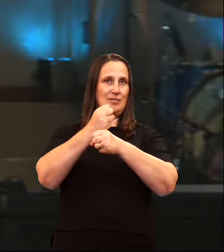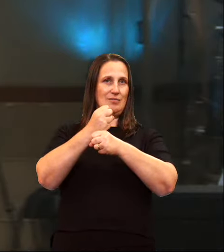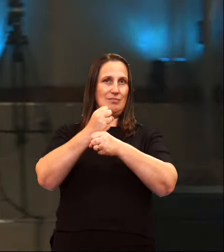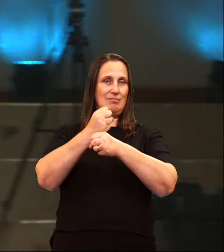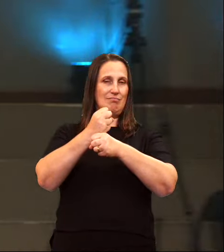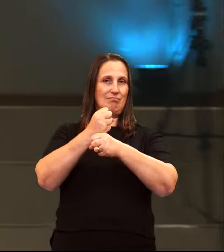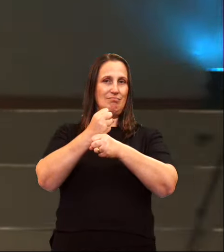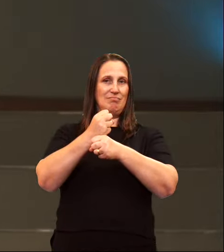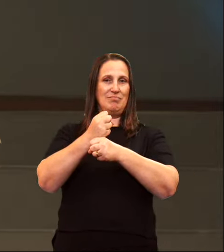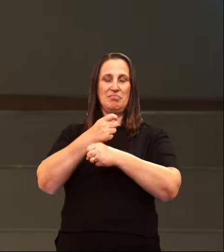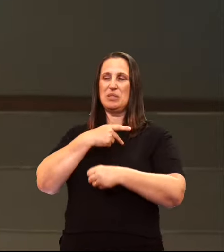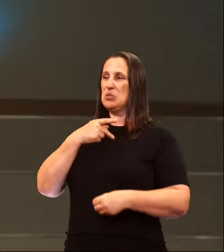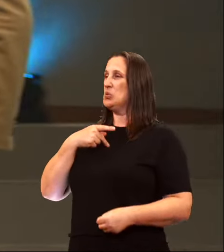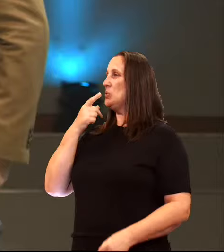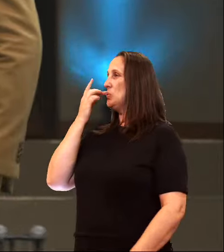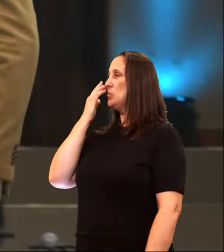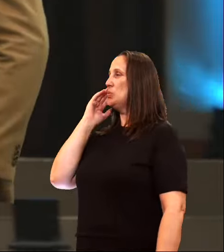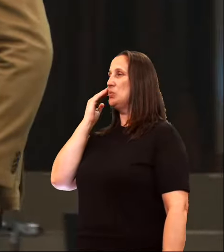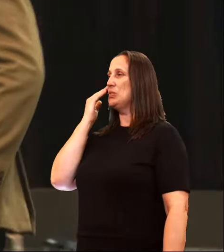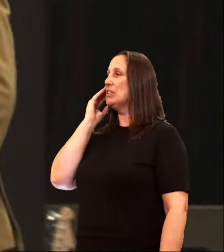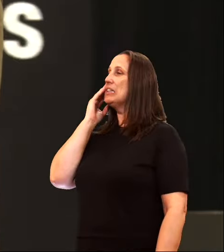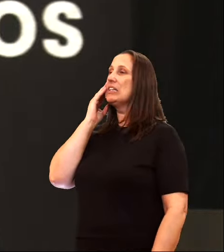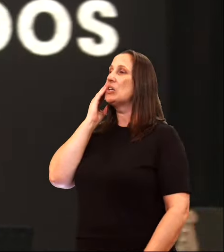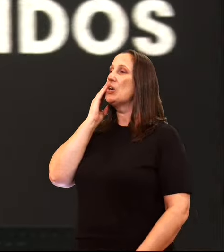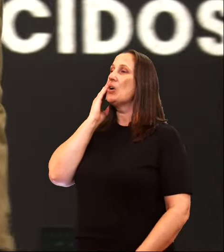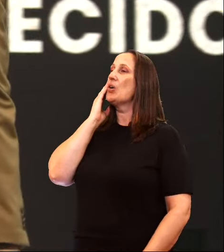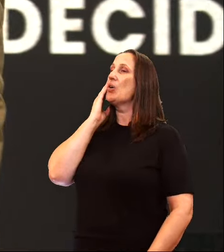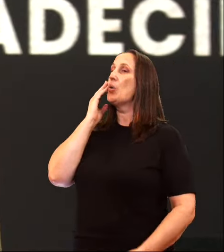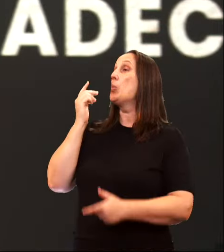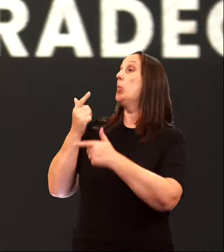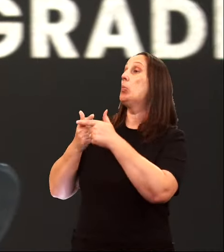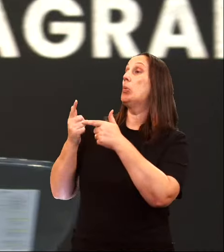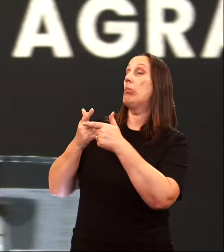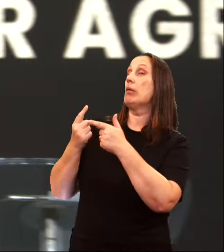Pastor, não estou entendendo. Qual era o problema?